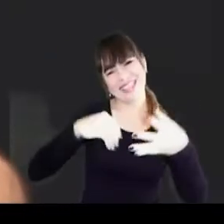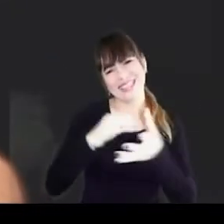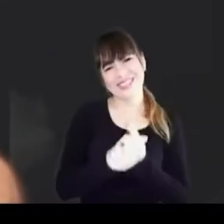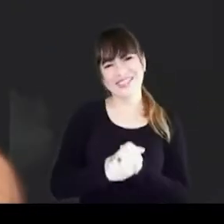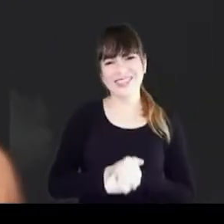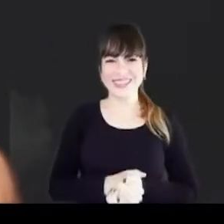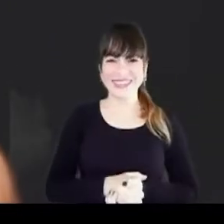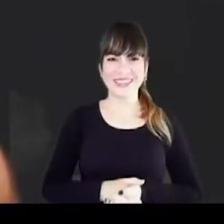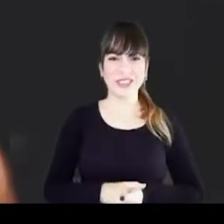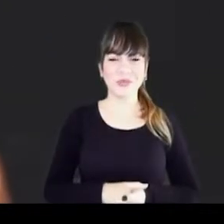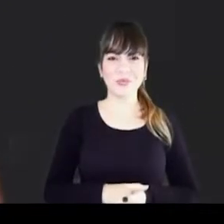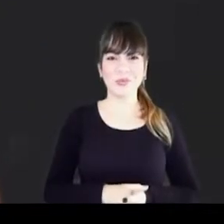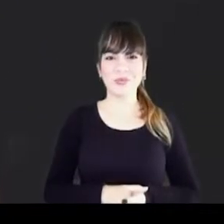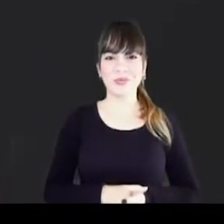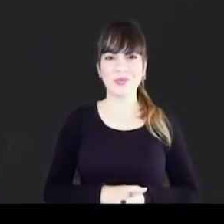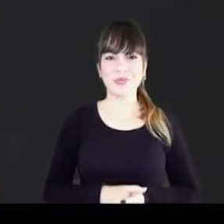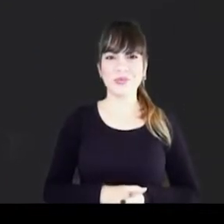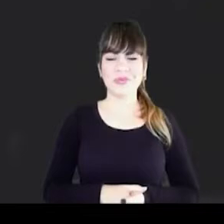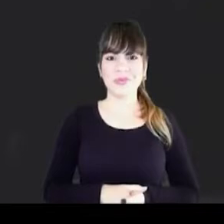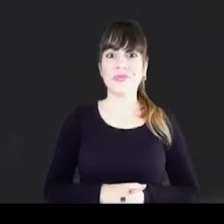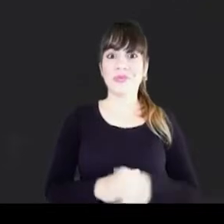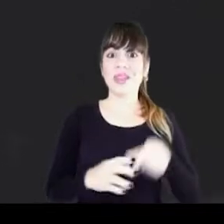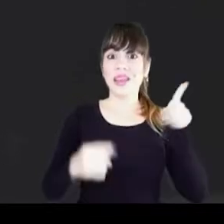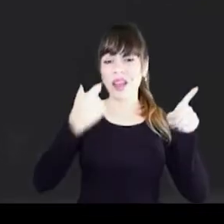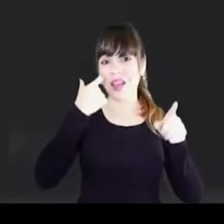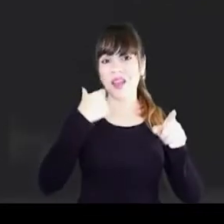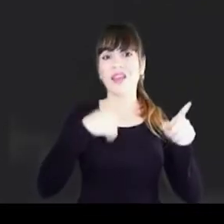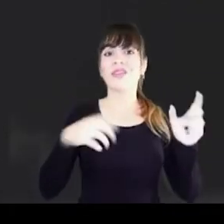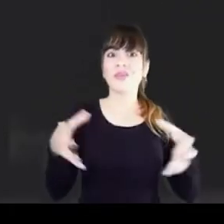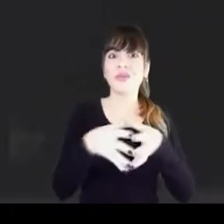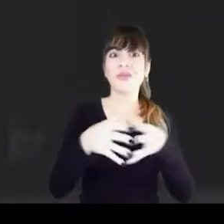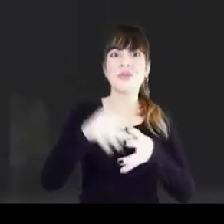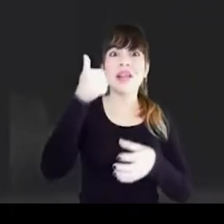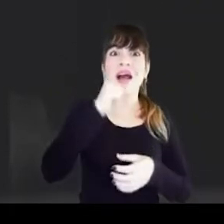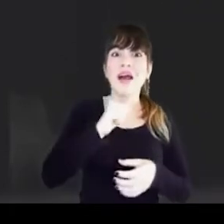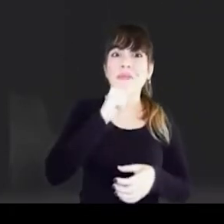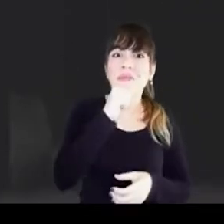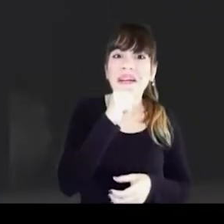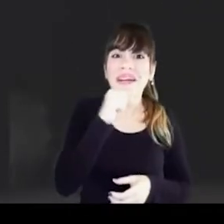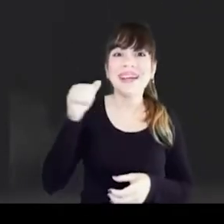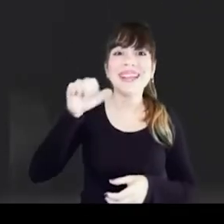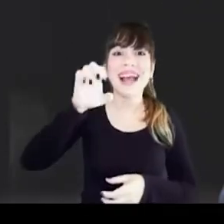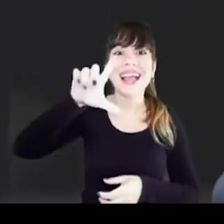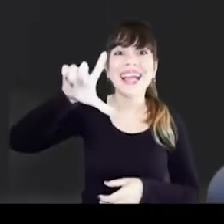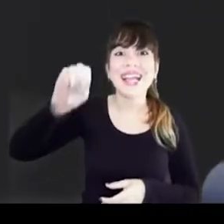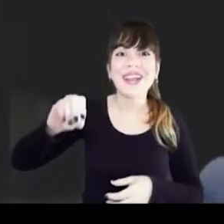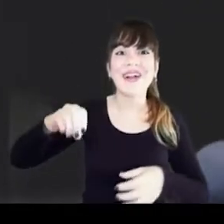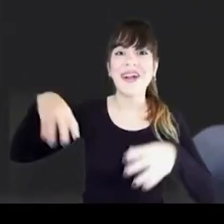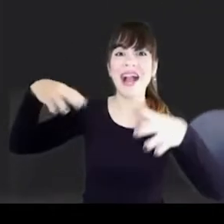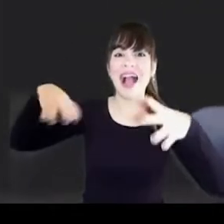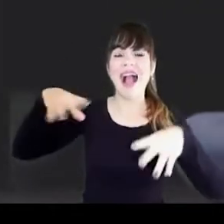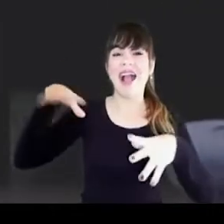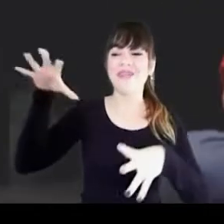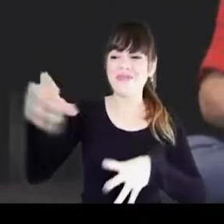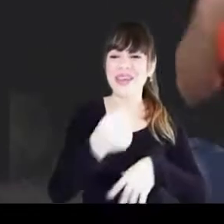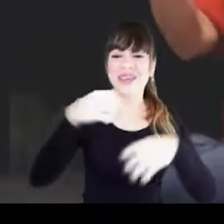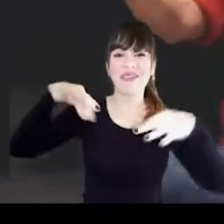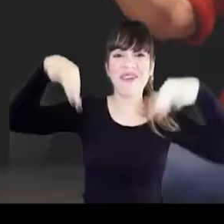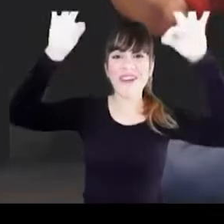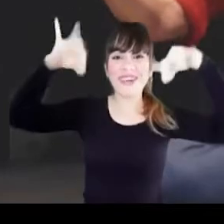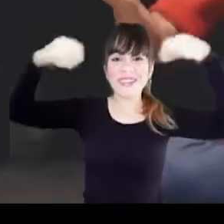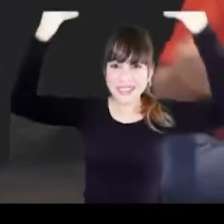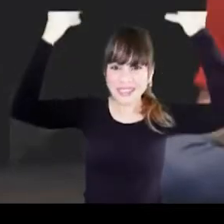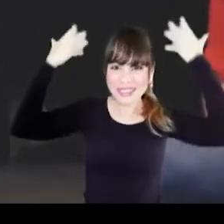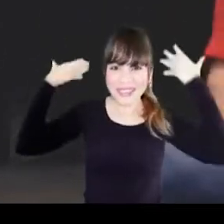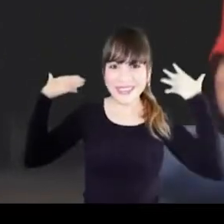é muito essa coisa. E isso do... era um lençol. Murilo, exibe uma foto. Da mãe da Elô, que ela roubou o lençol para fazer um cenário. Então,